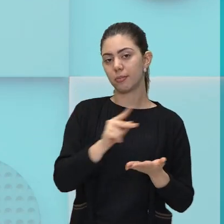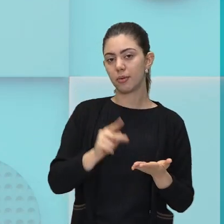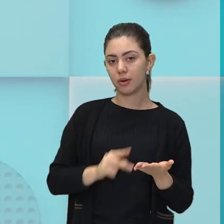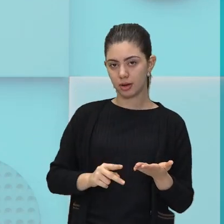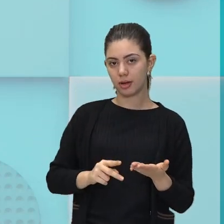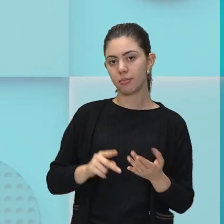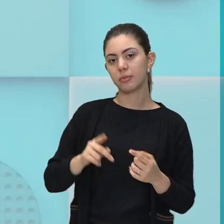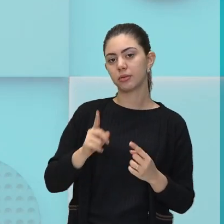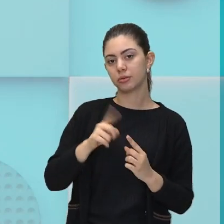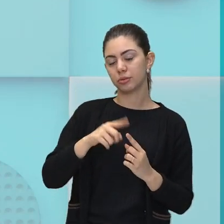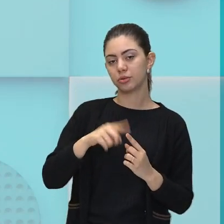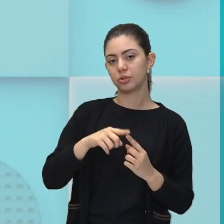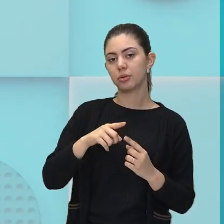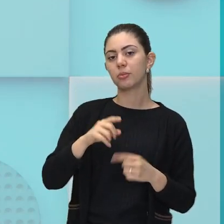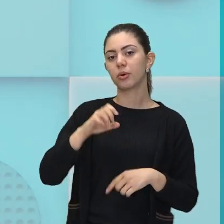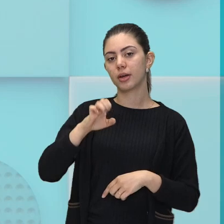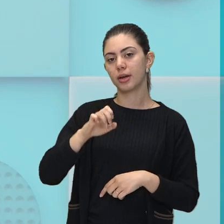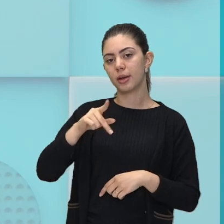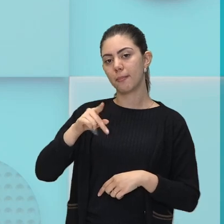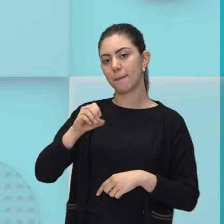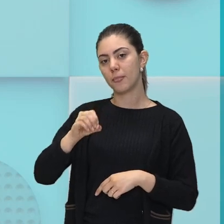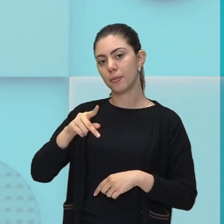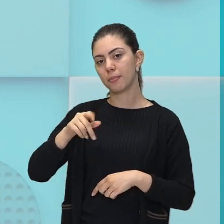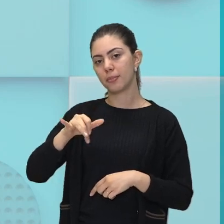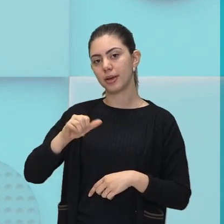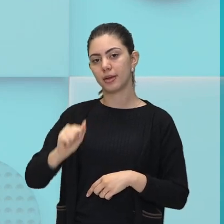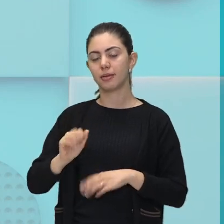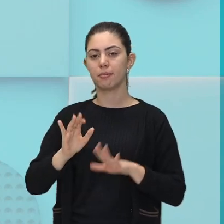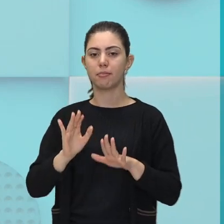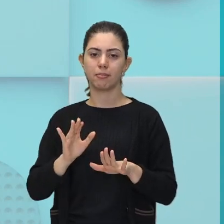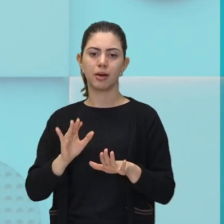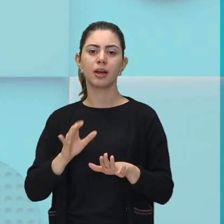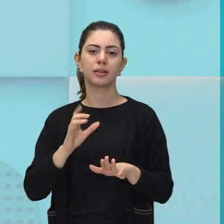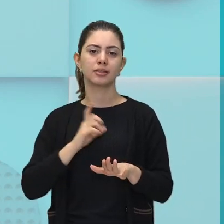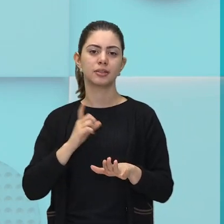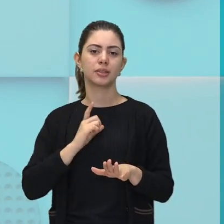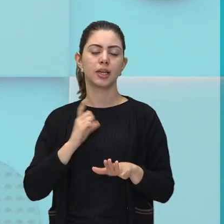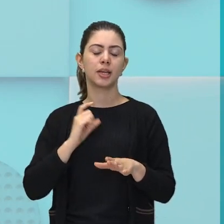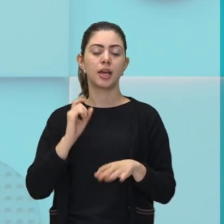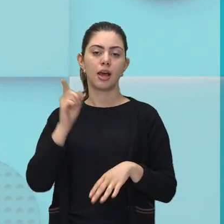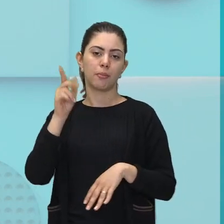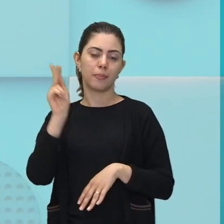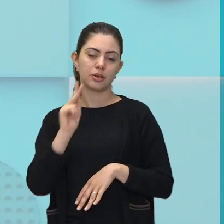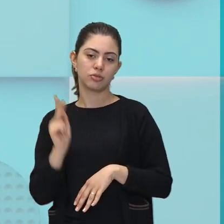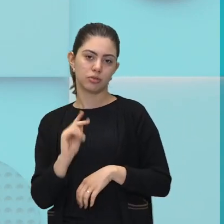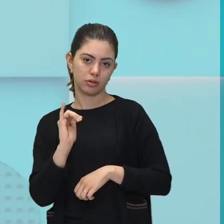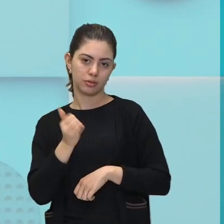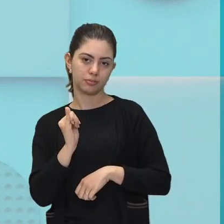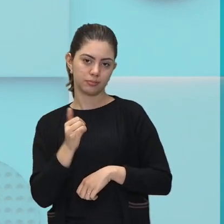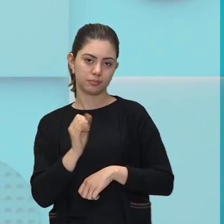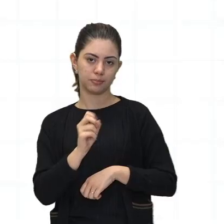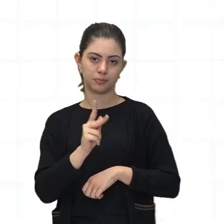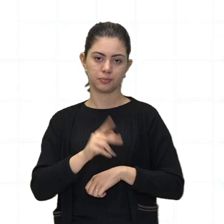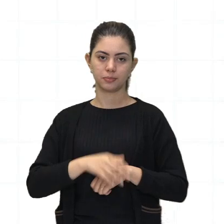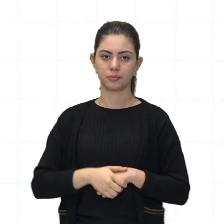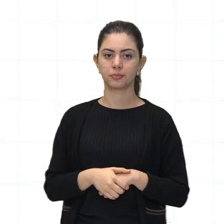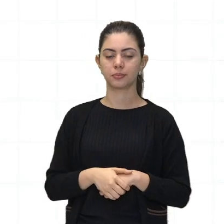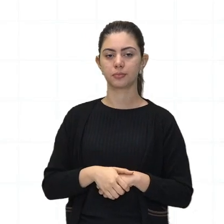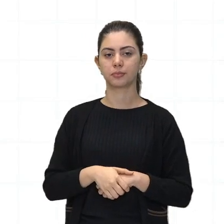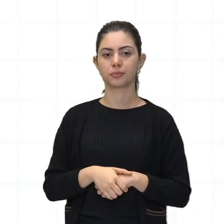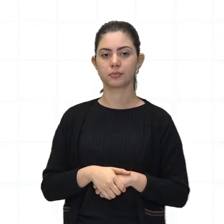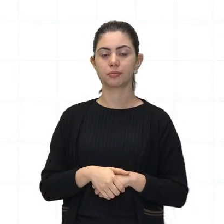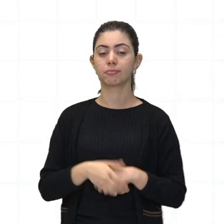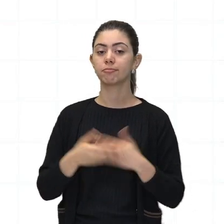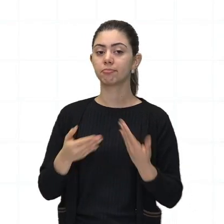por exemplo, mas que não fala sobre subjetividade, ele conta uma história, uma narrativa. Bora continuar aí, então.